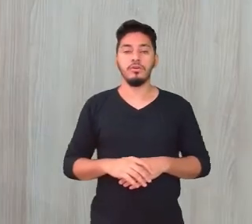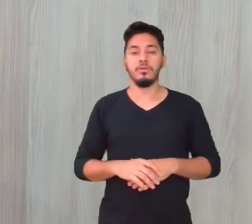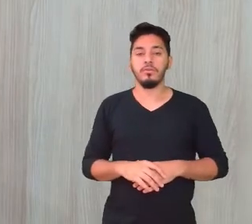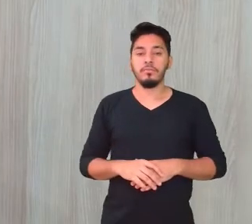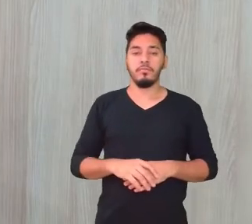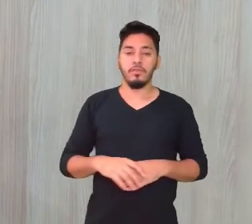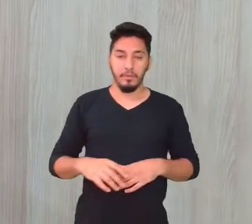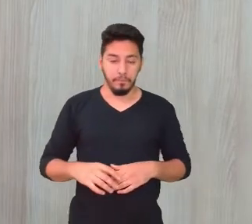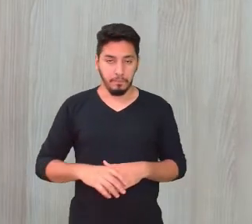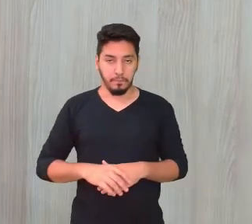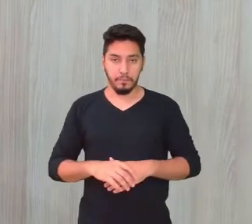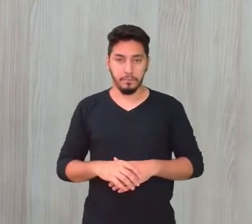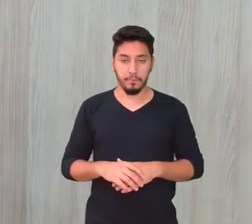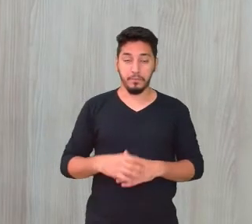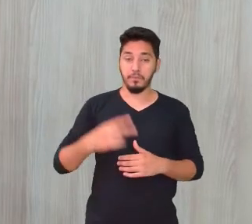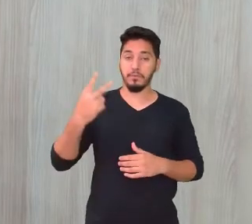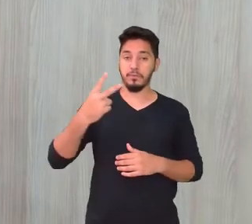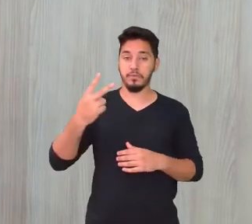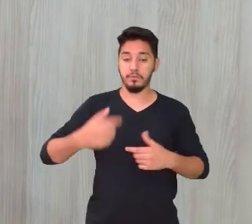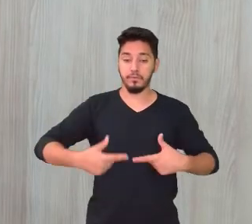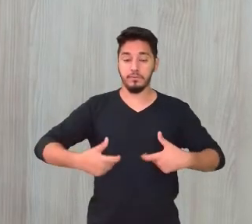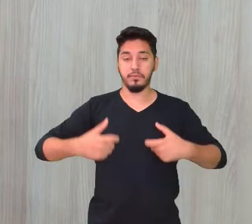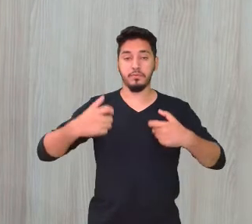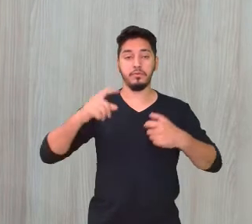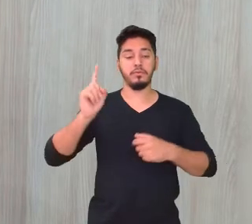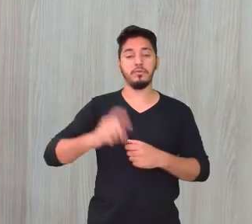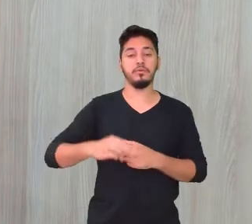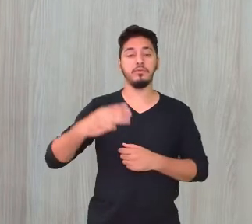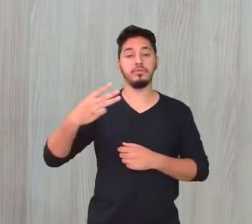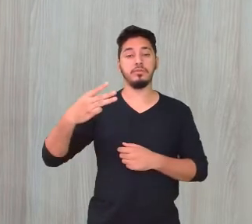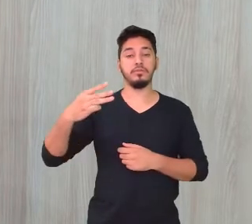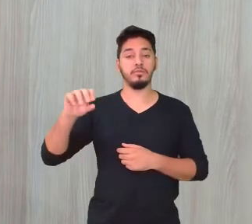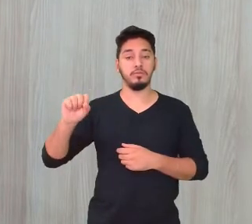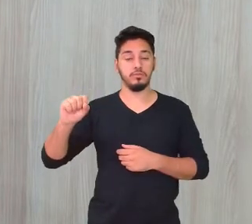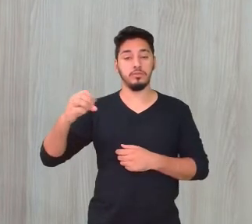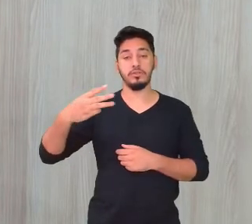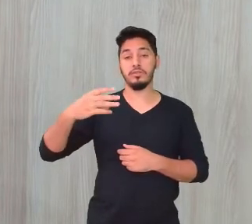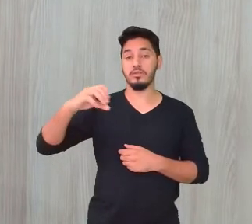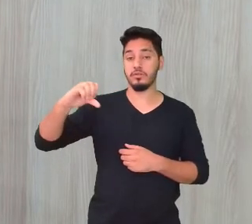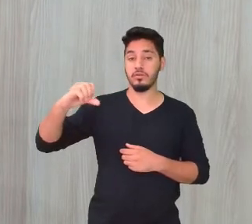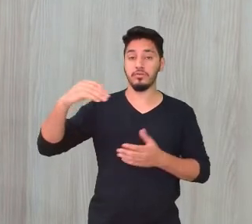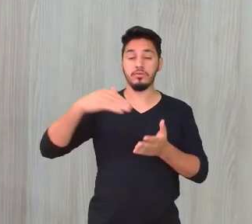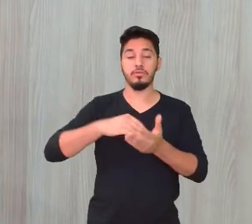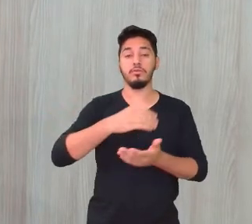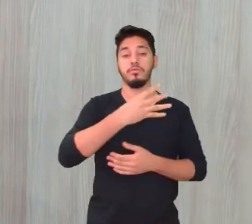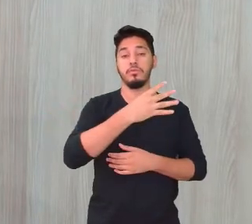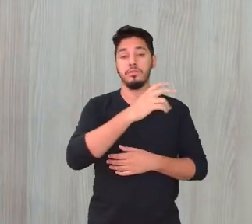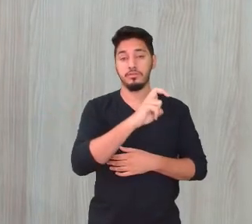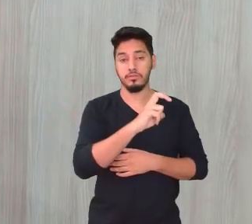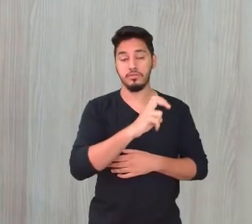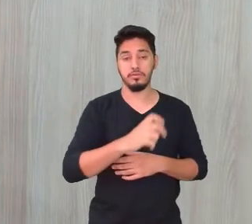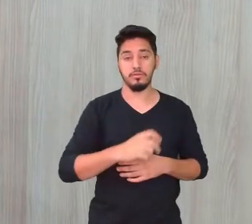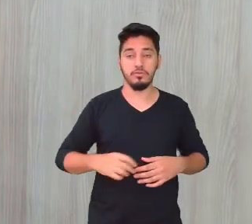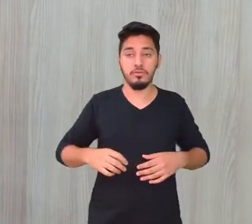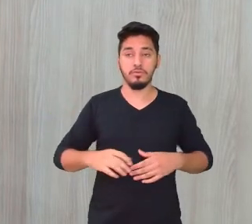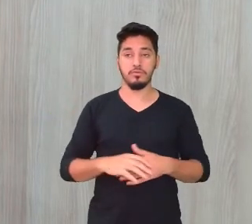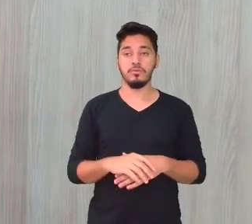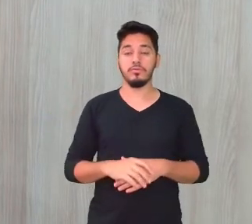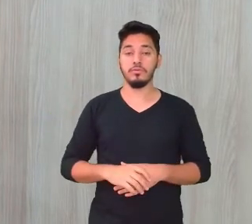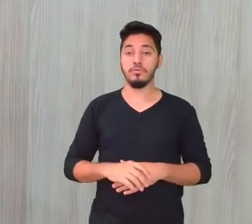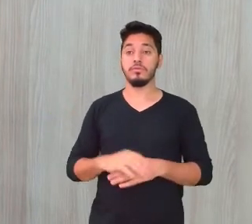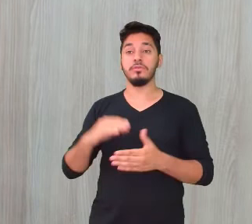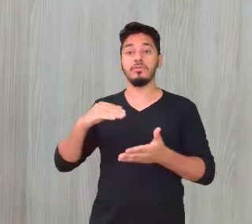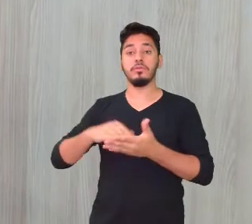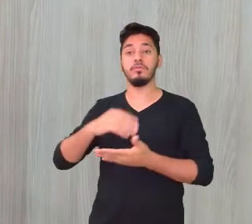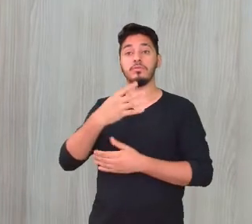povo, que a Segunda Guerra foi de 38, de 39 a 45, mas até 44